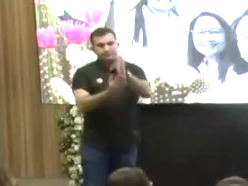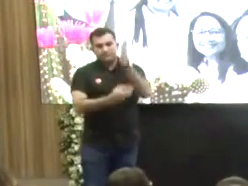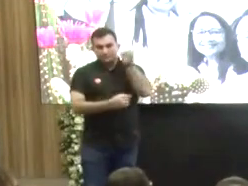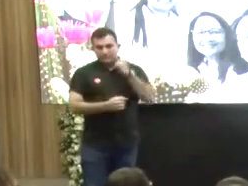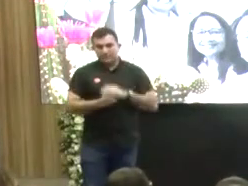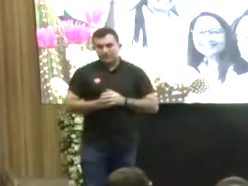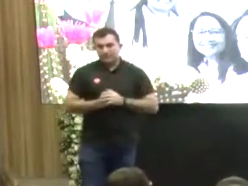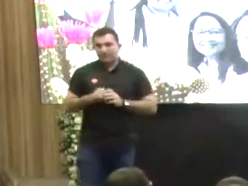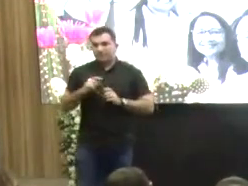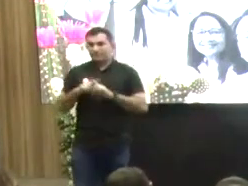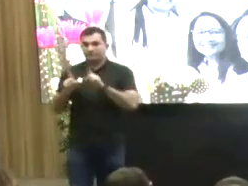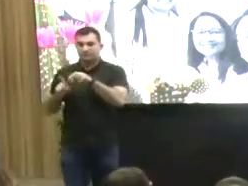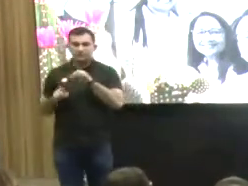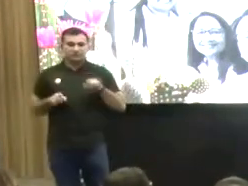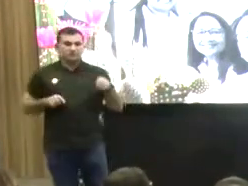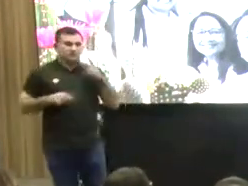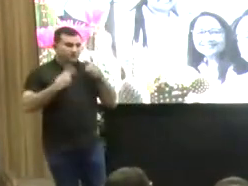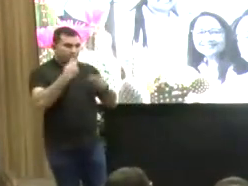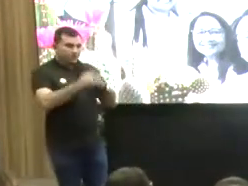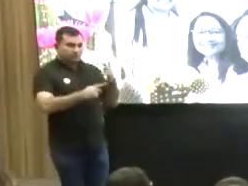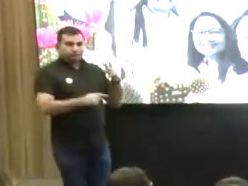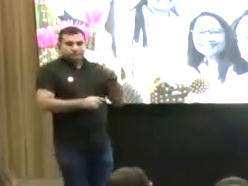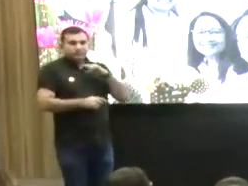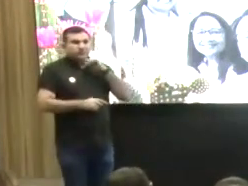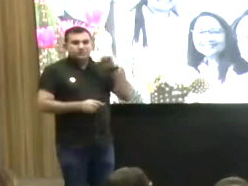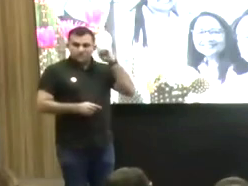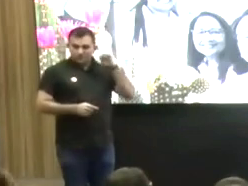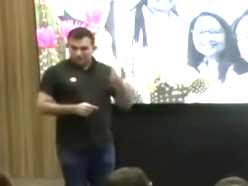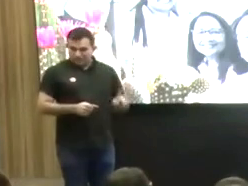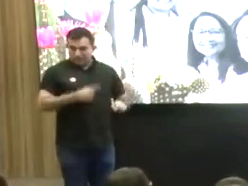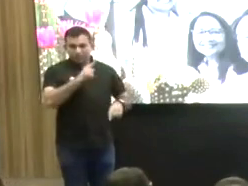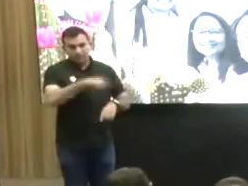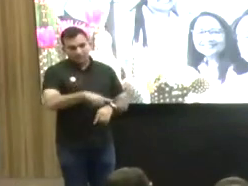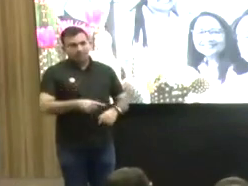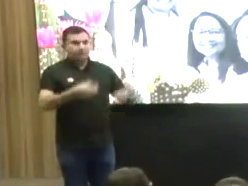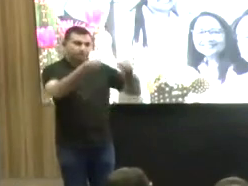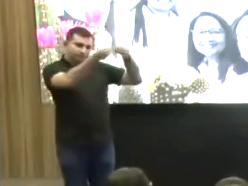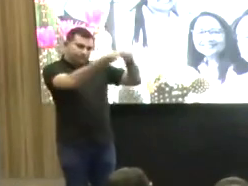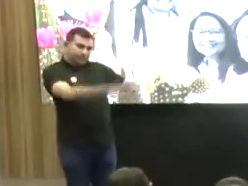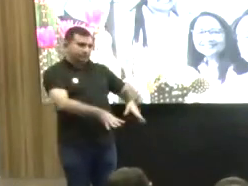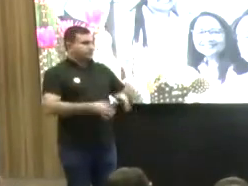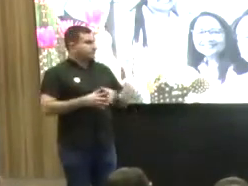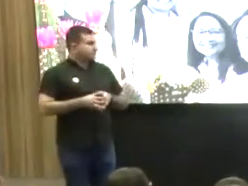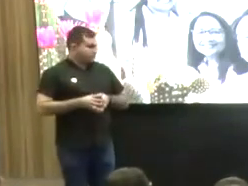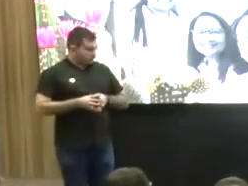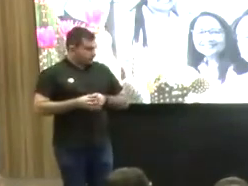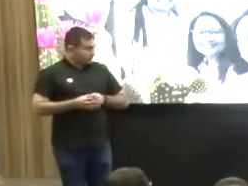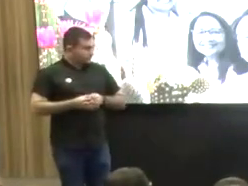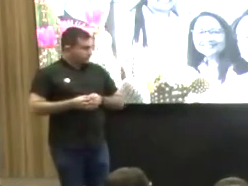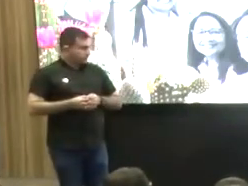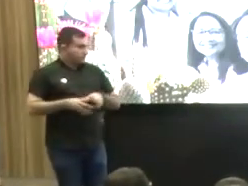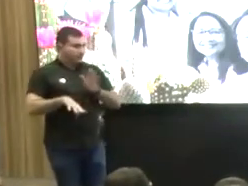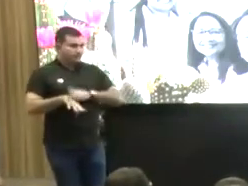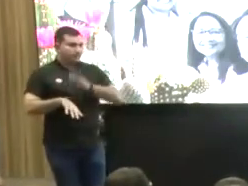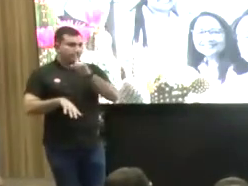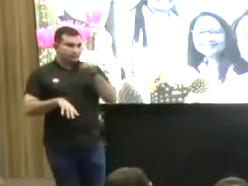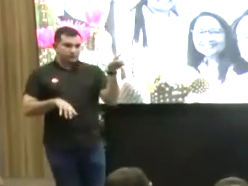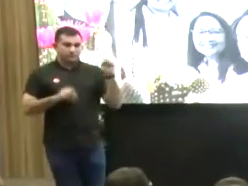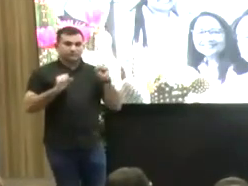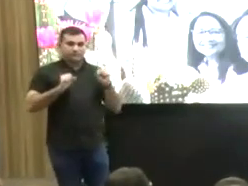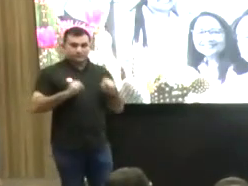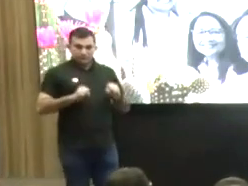mal. Então a oralidade precisa ganhar outra dimensão e outro caráter no processo. Daí nós